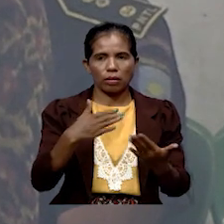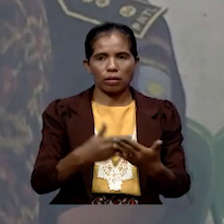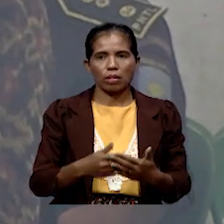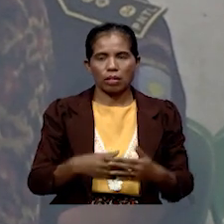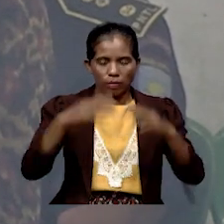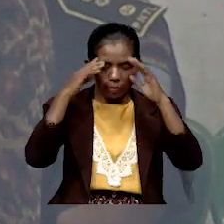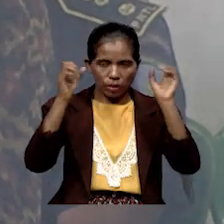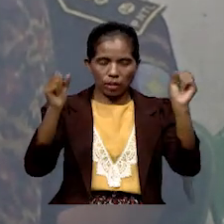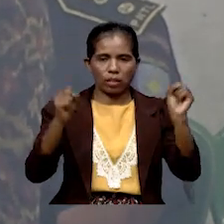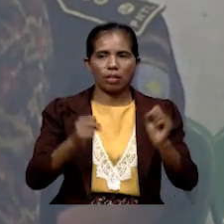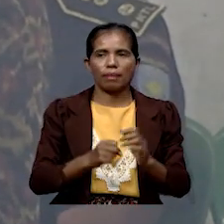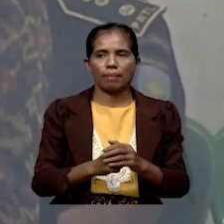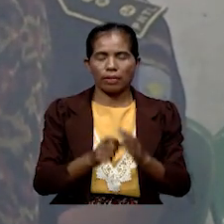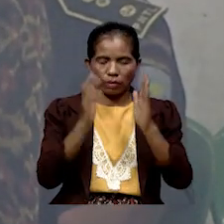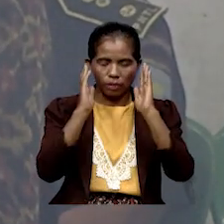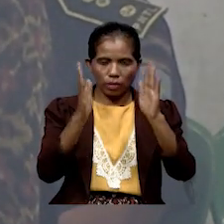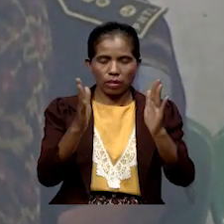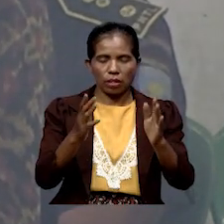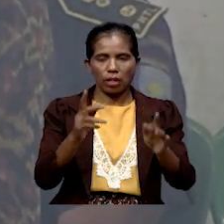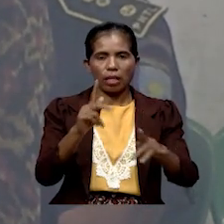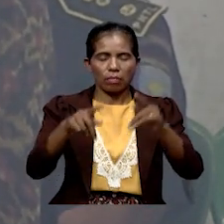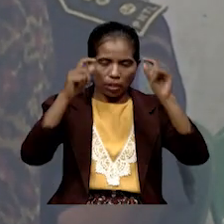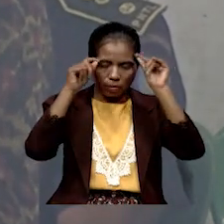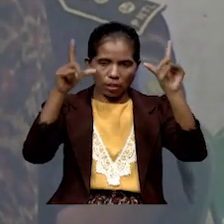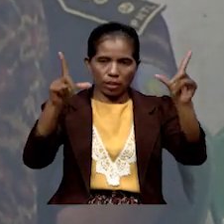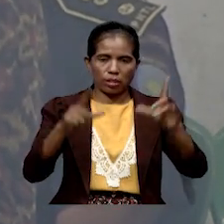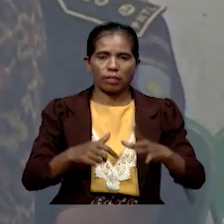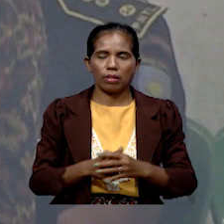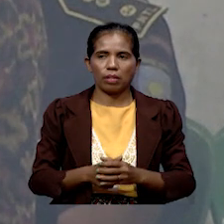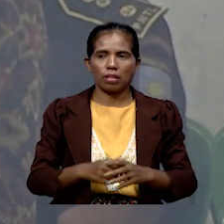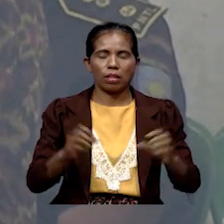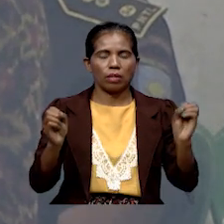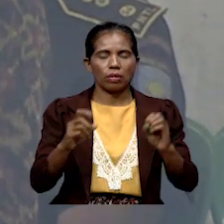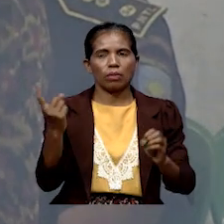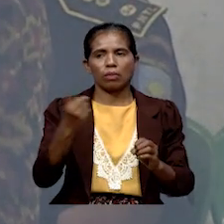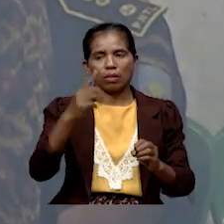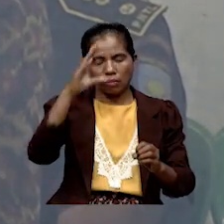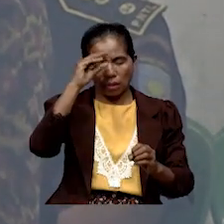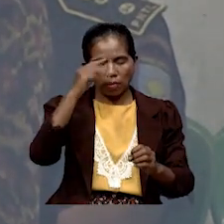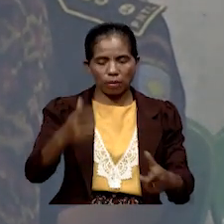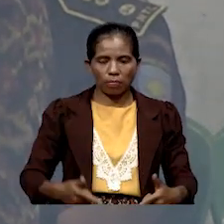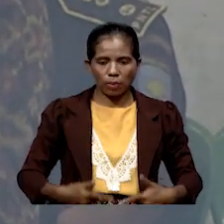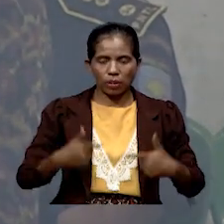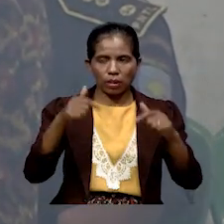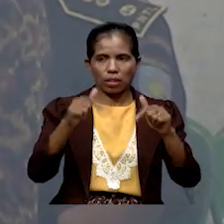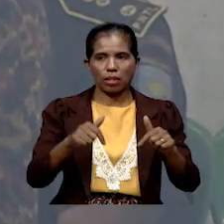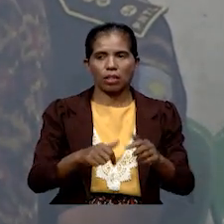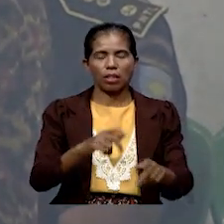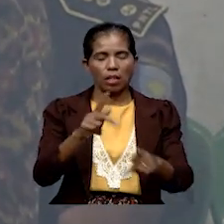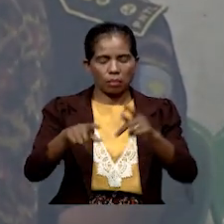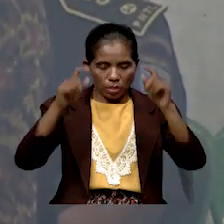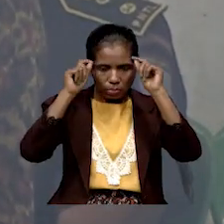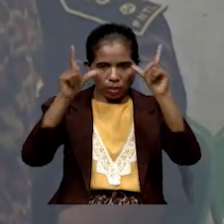da República, haremos kata povo Timor Leste laos mane de itu makmori sene povo Timor